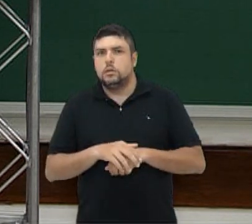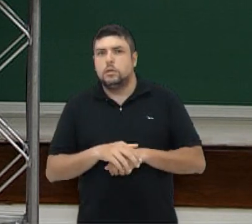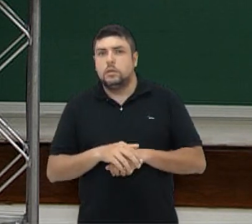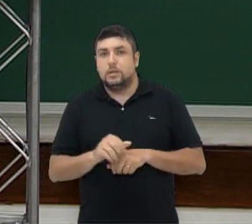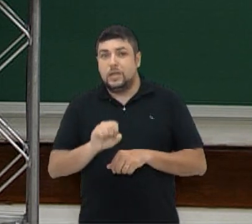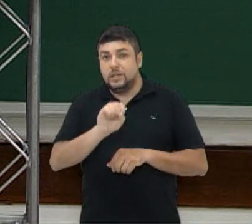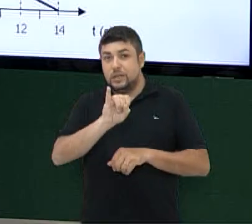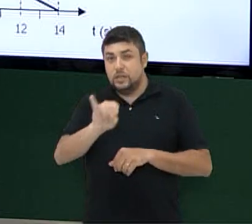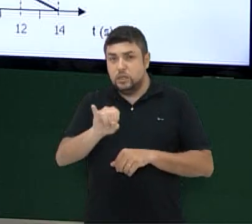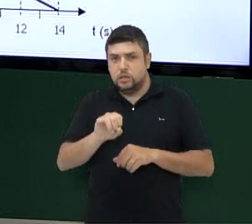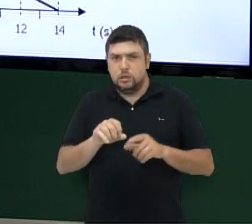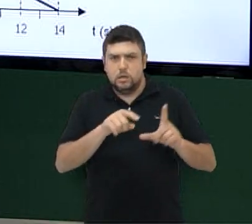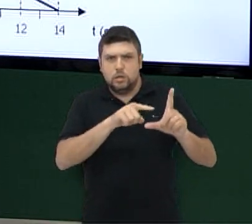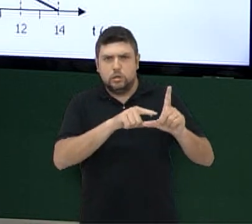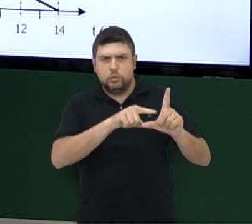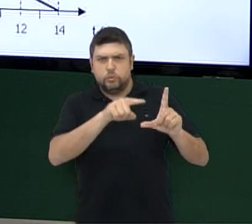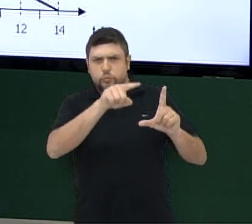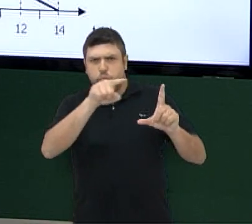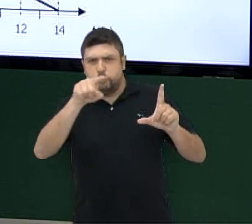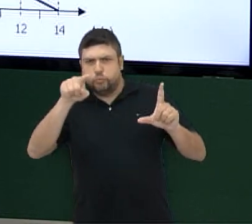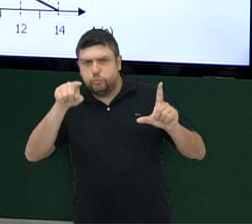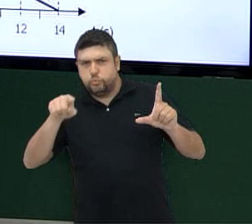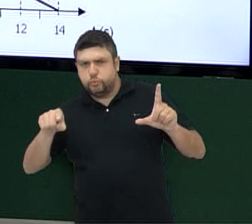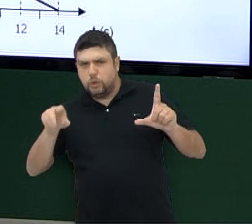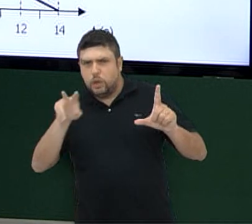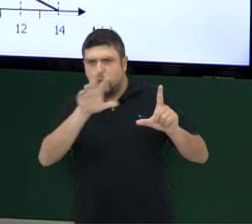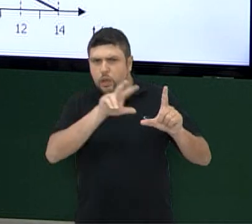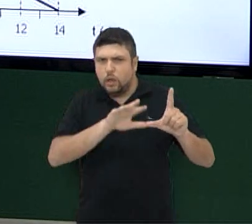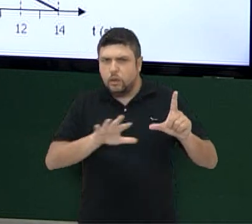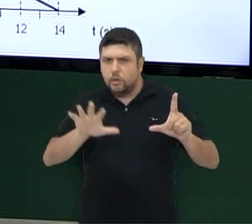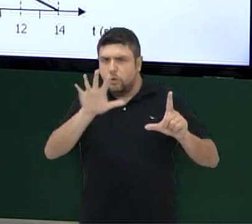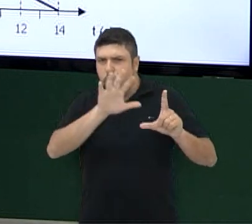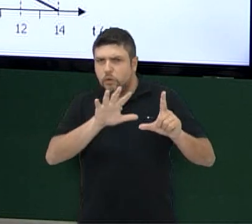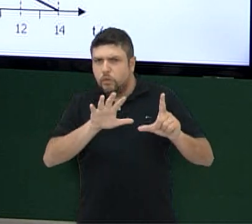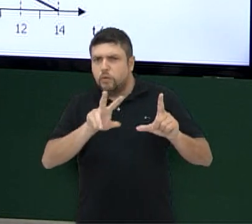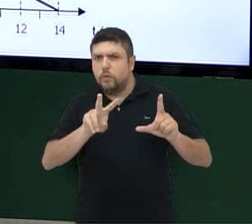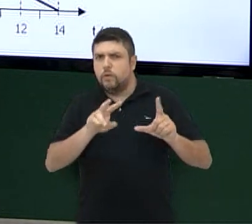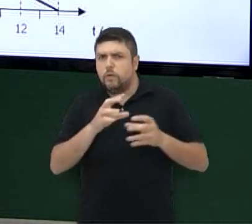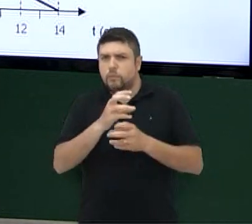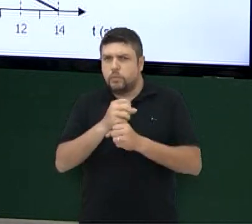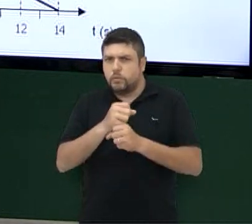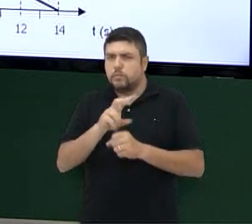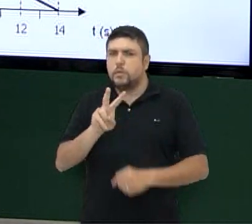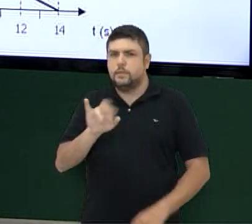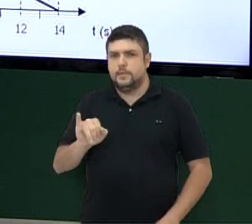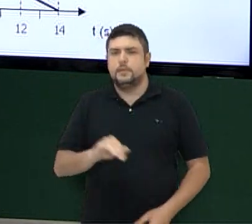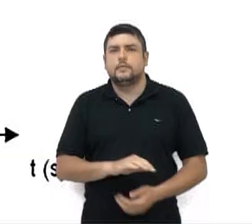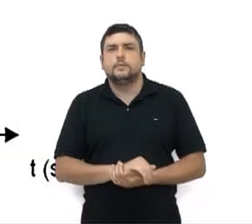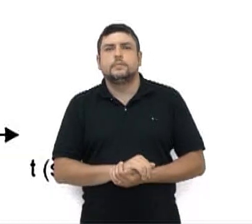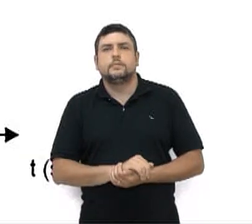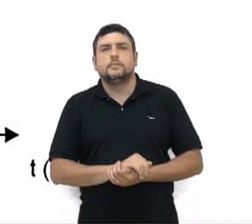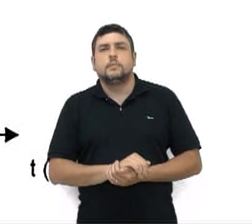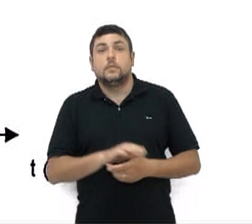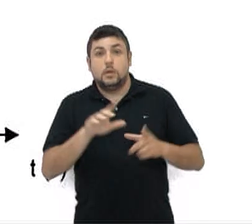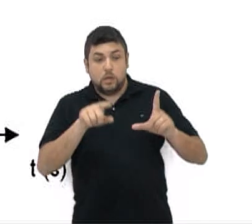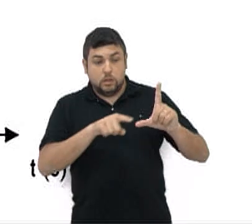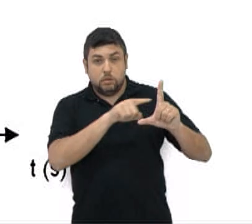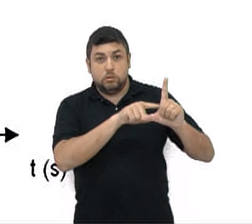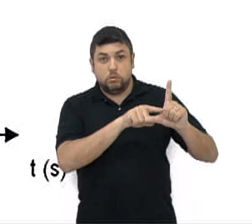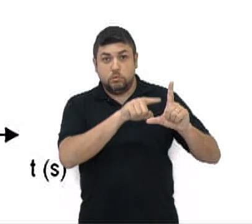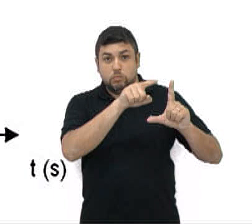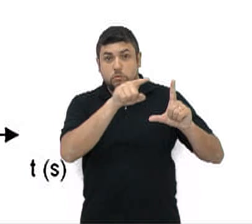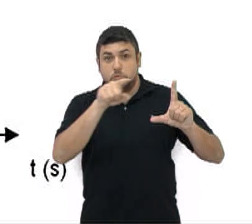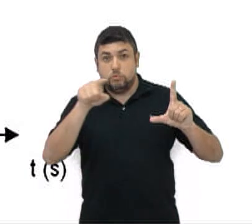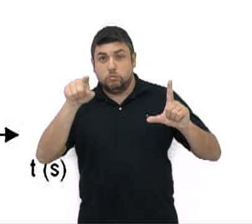a interpretação de gráfica aqui, vocês vão fazer uma conta. Dica do professor Gustavo, hein? Interessante. Nesse gráfico, 1,